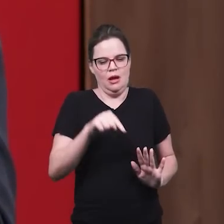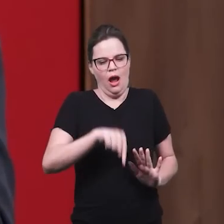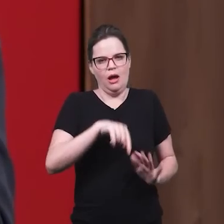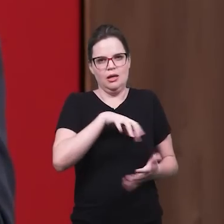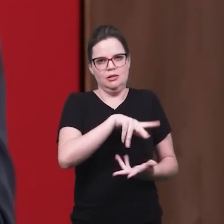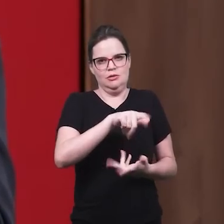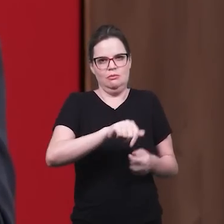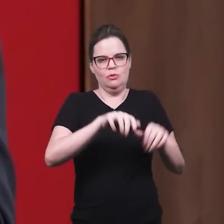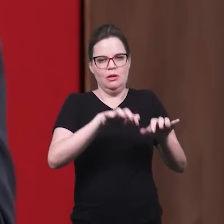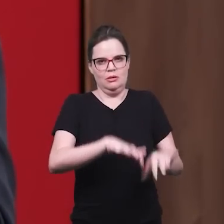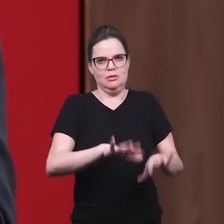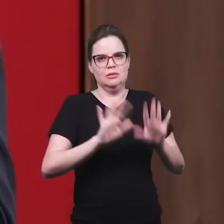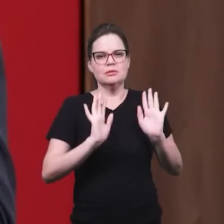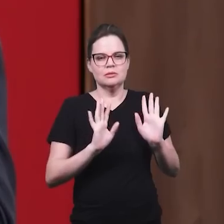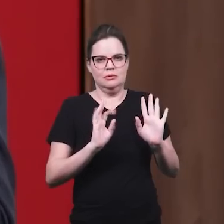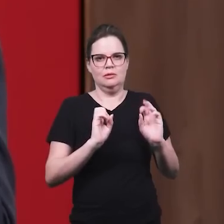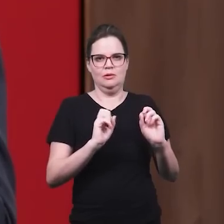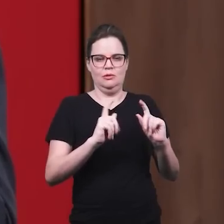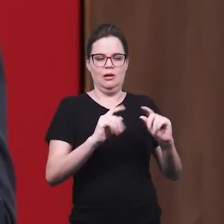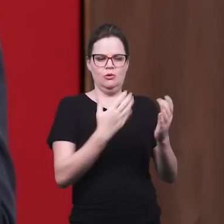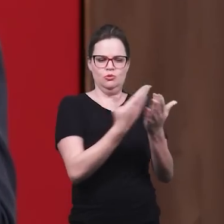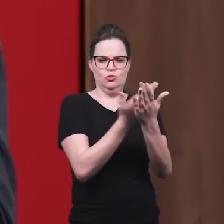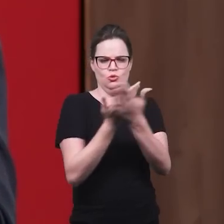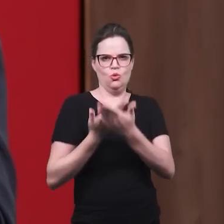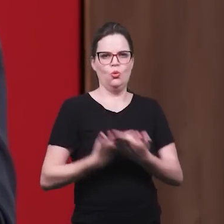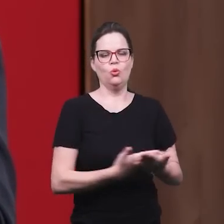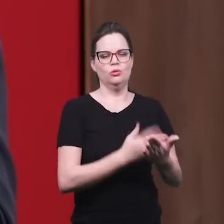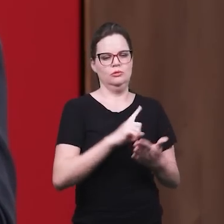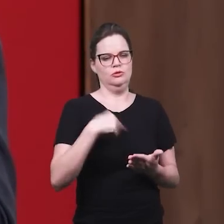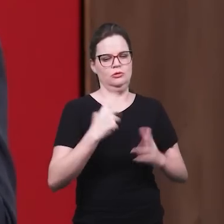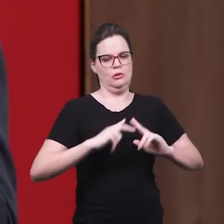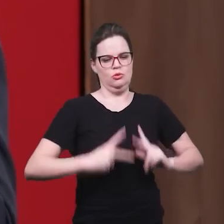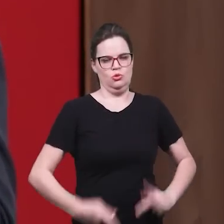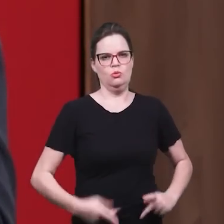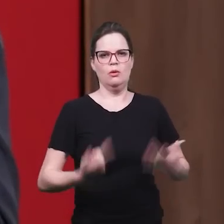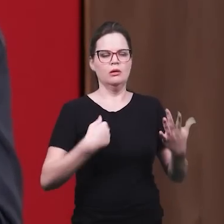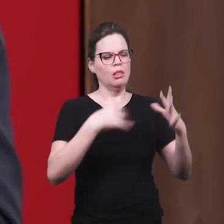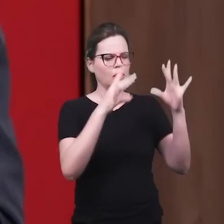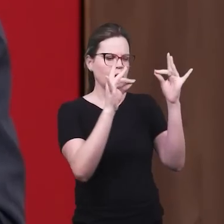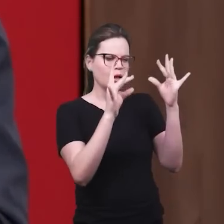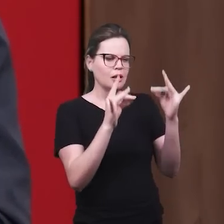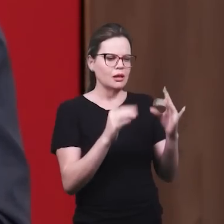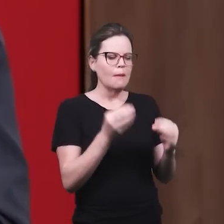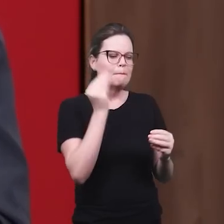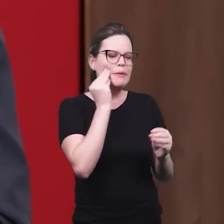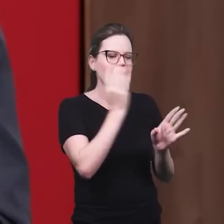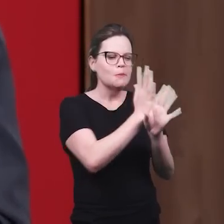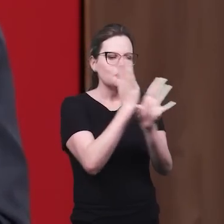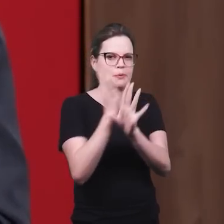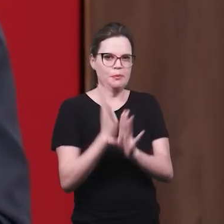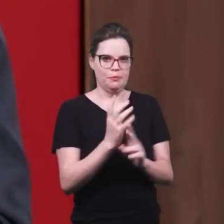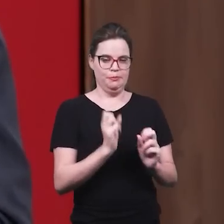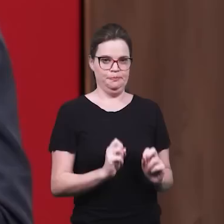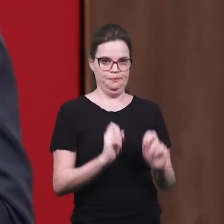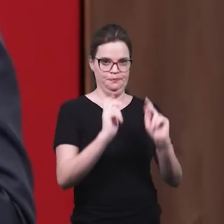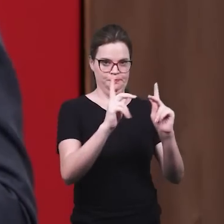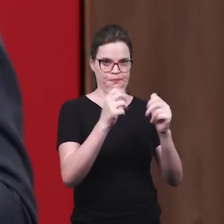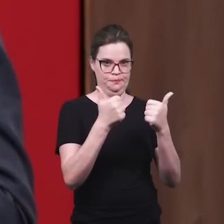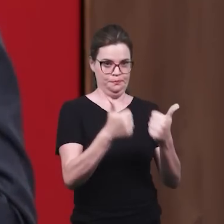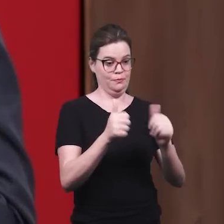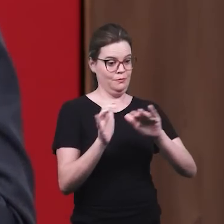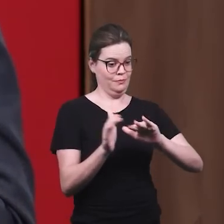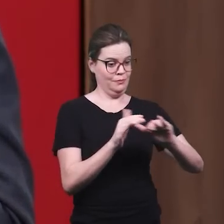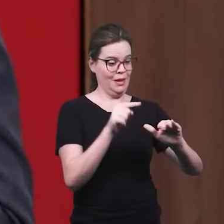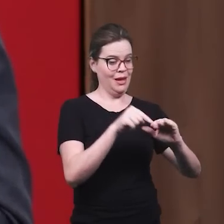mundo, que é o estudo que o homem faz dos elementos aqui dessa obra criadora. Apesar